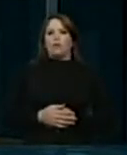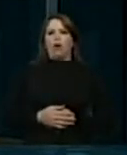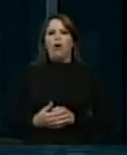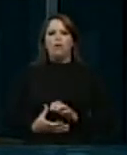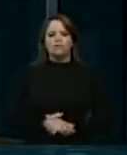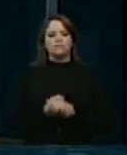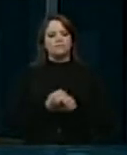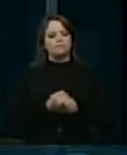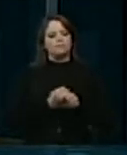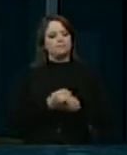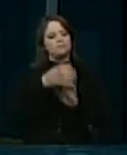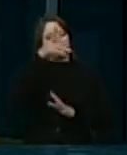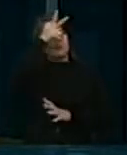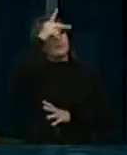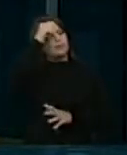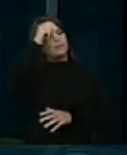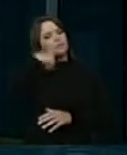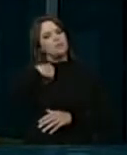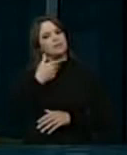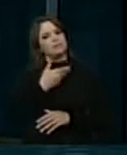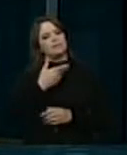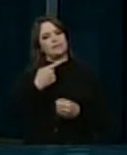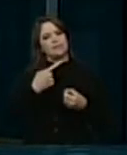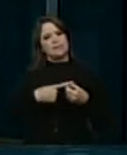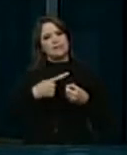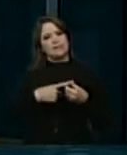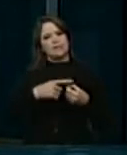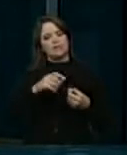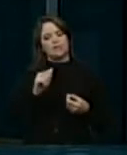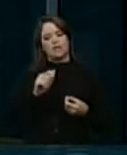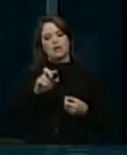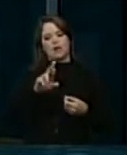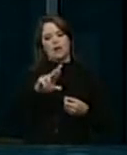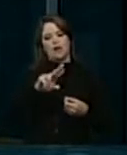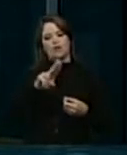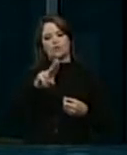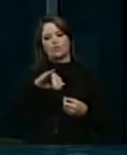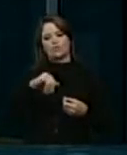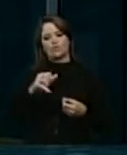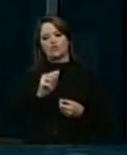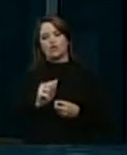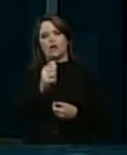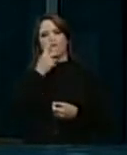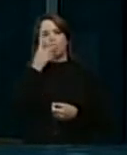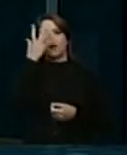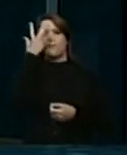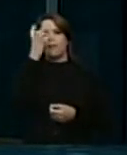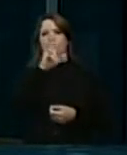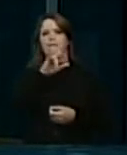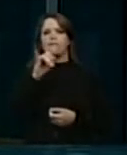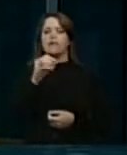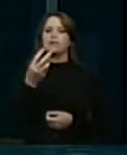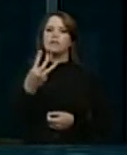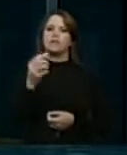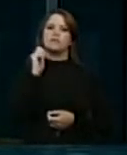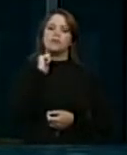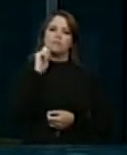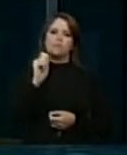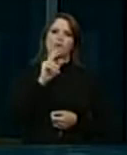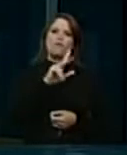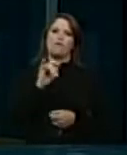o prefeito Abel Larini, da minha querida cidade de Arujá, cidade natureza, que amanhã, dia 3 de